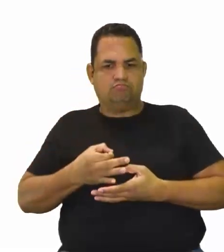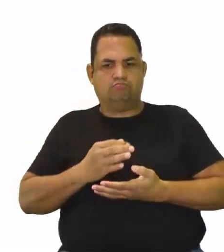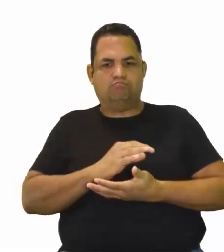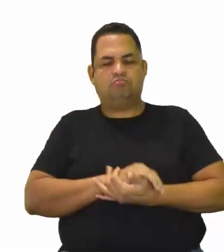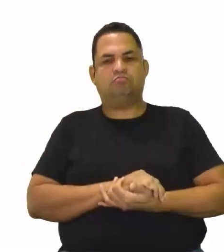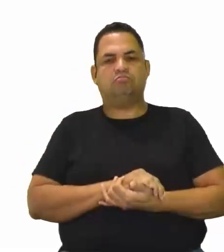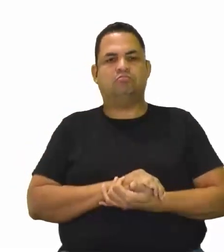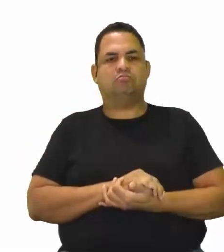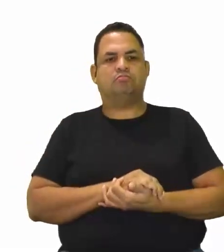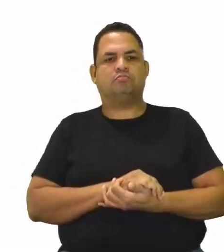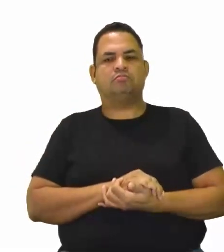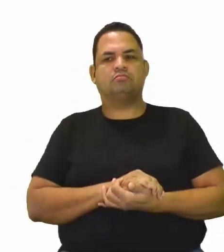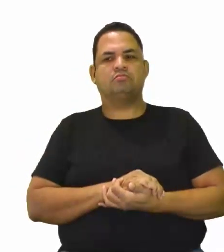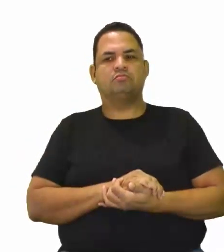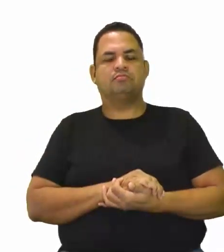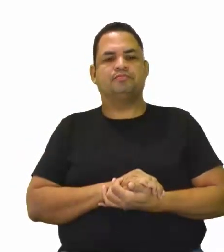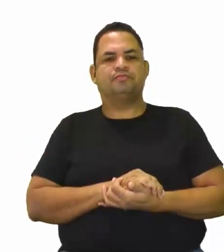correto.